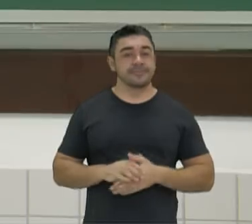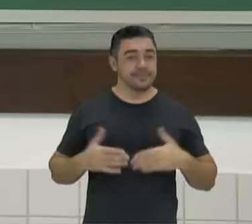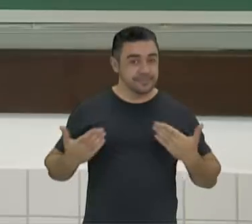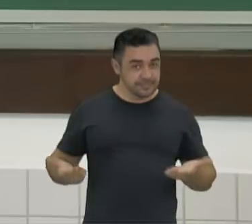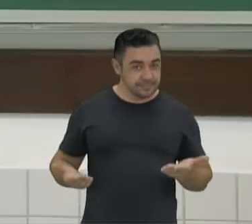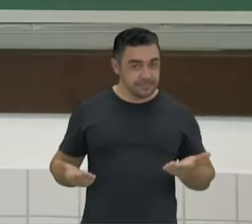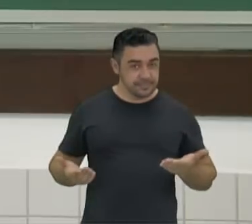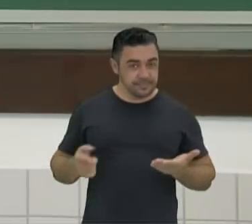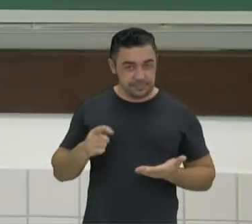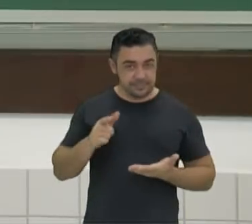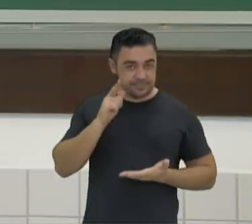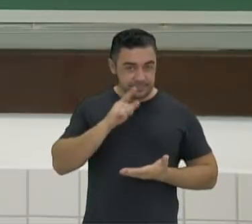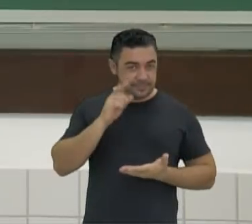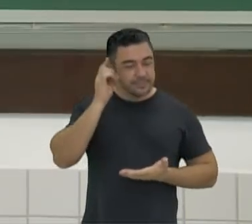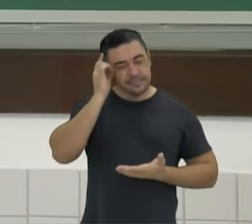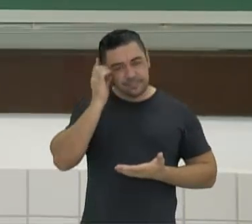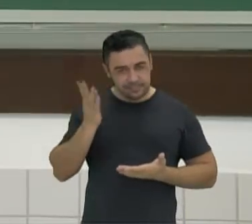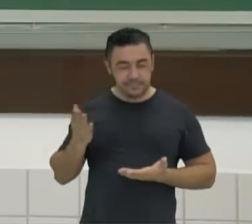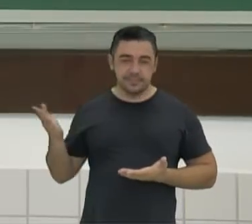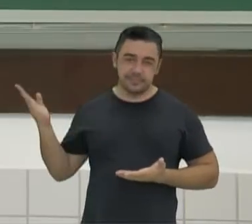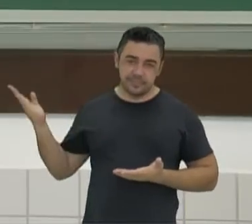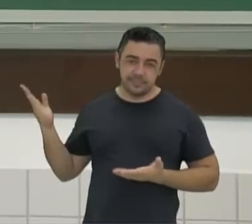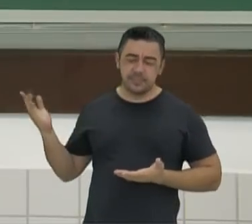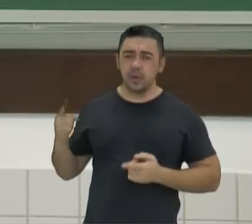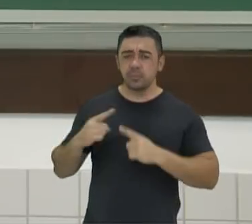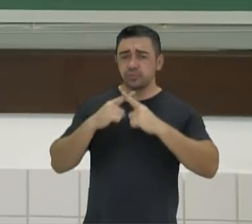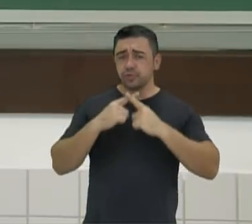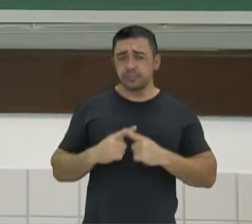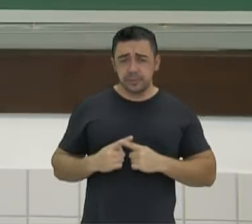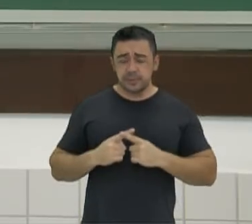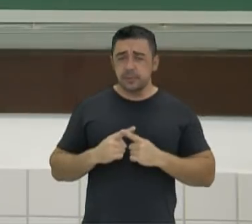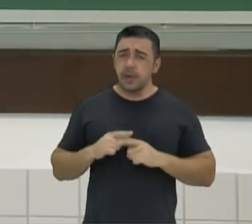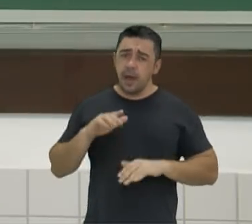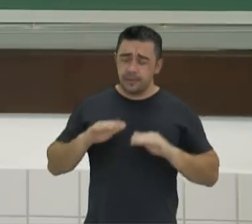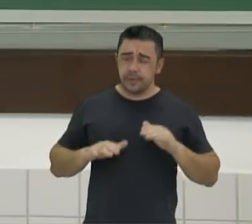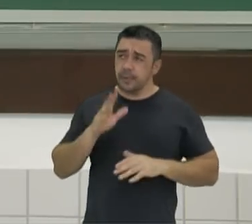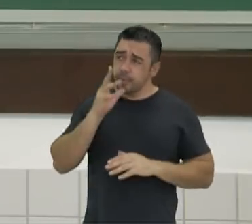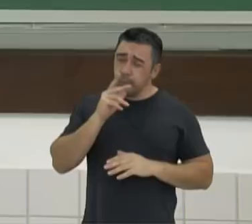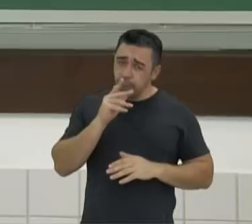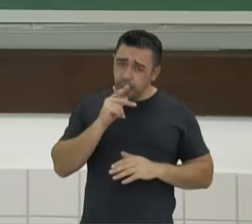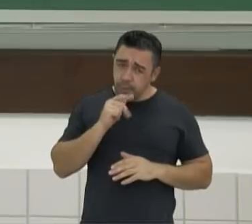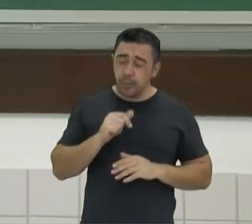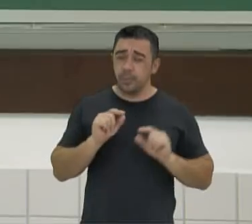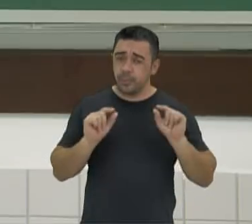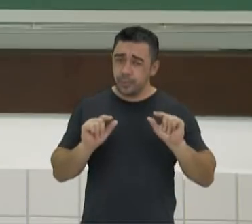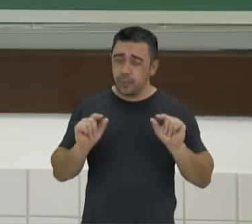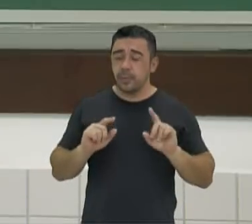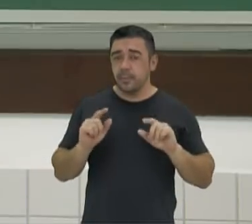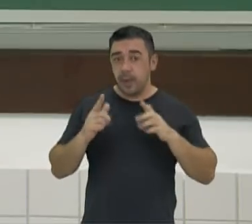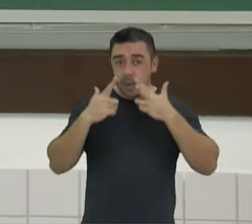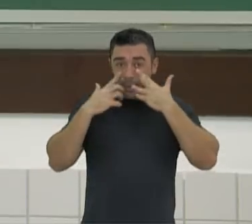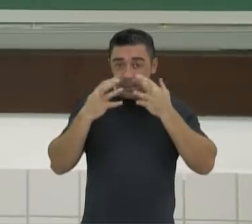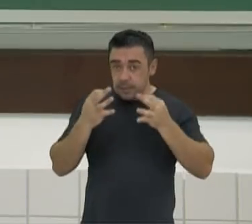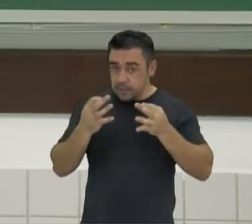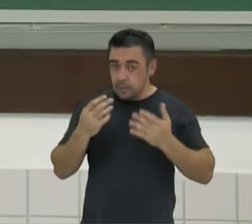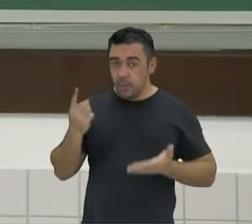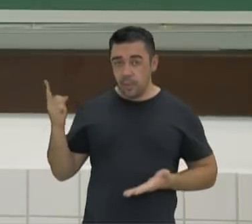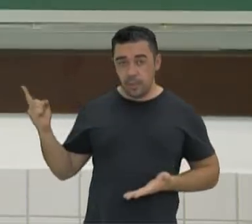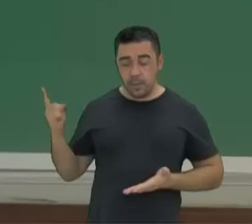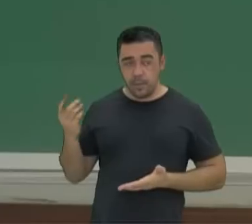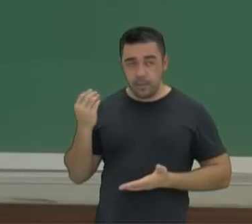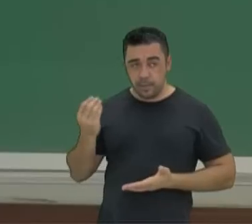E aí, galera? Bem facinho, né? A multiplicação pode ter dado um pouquinho de trabalho, mas vamos prestar atenção aqui como é que a professora